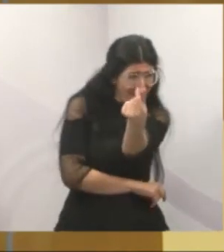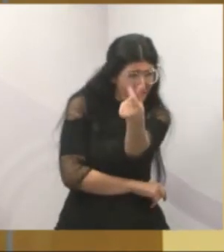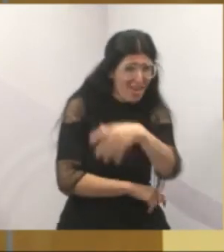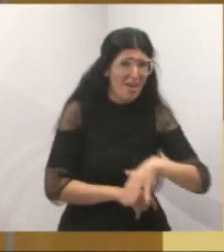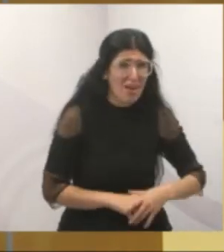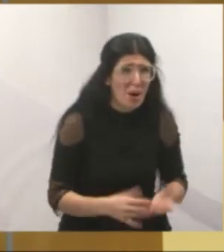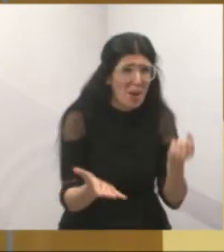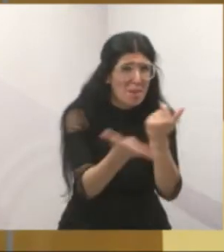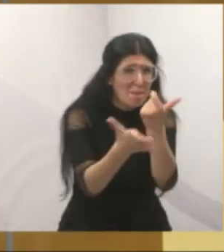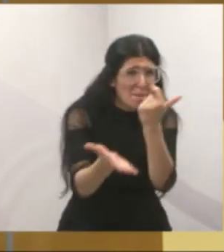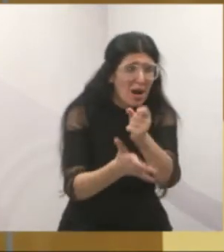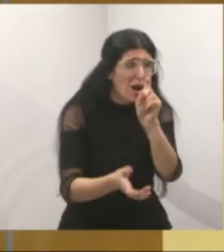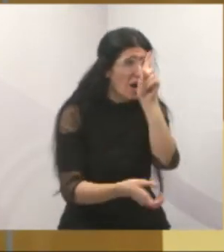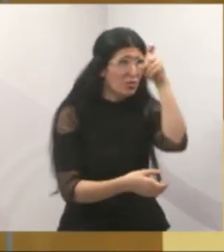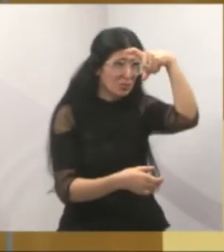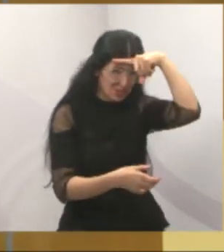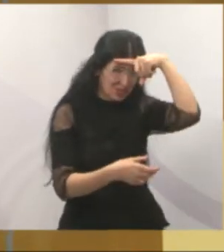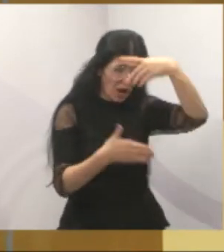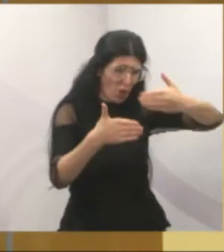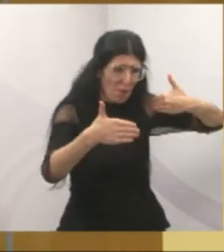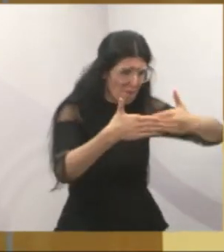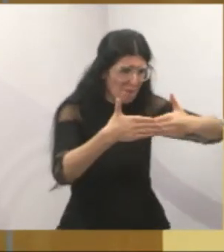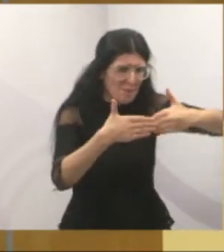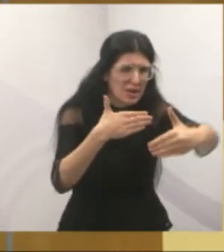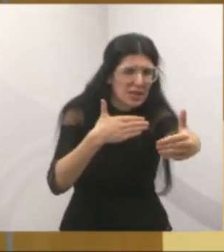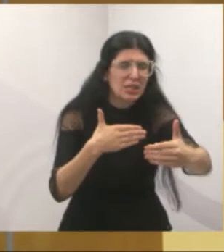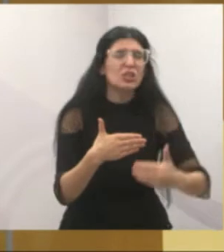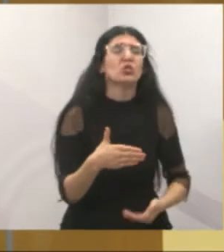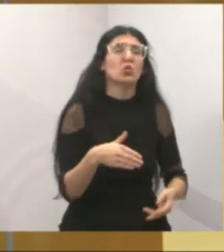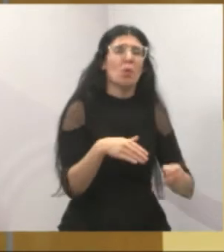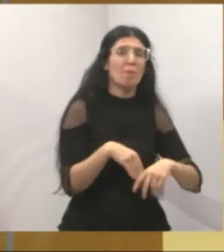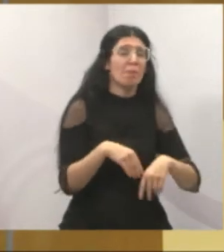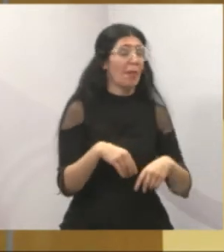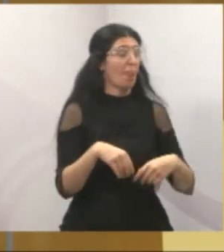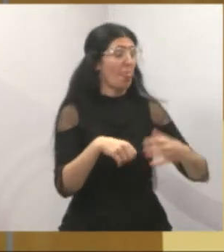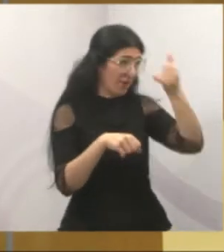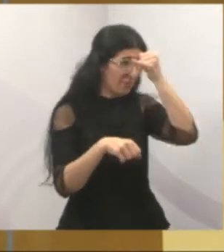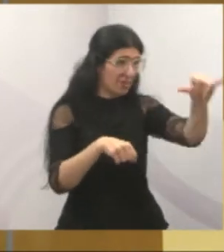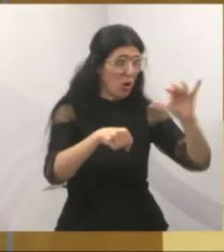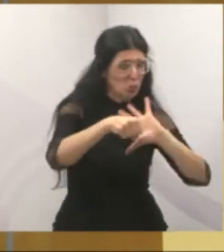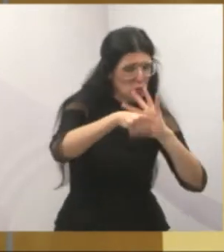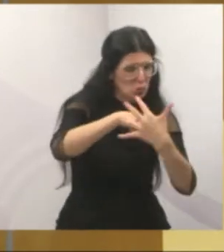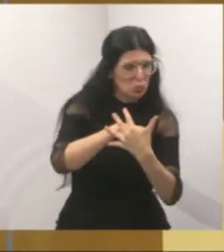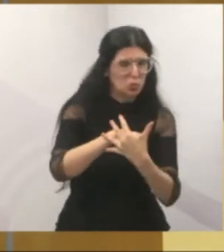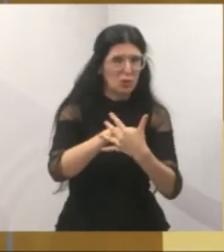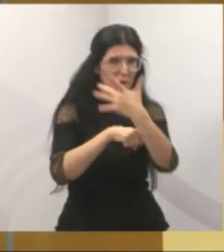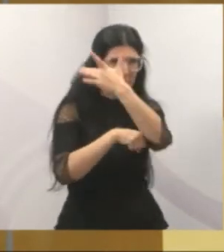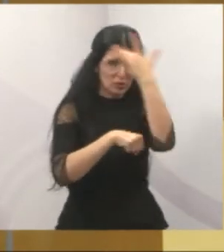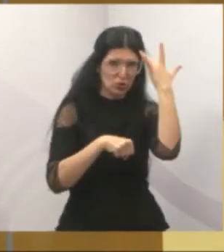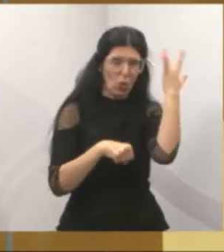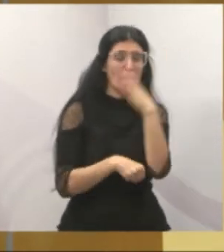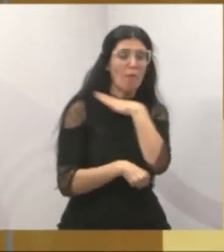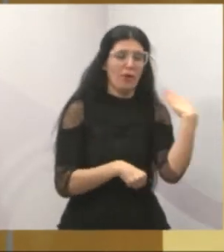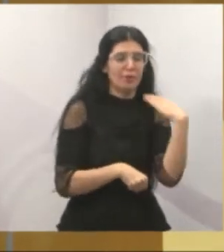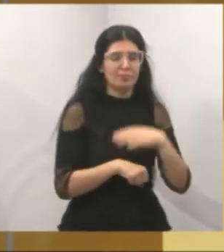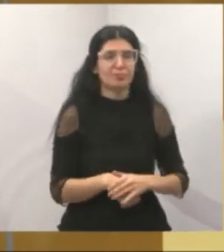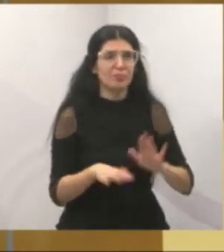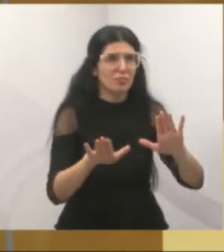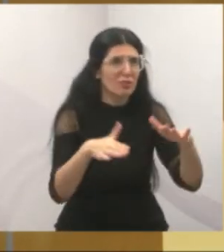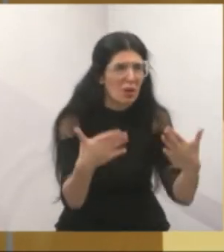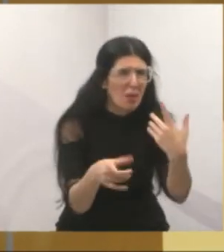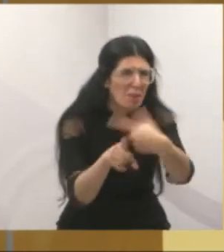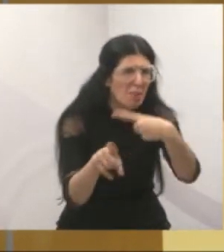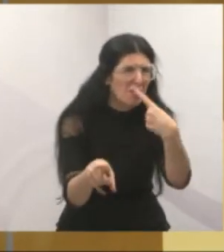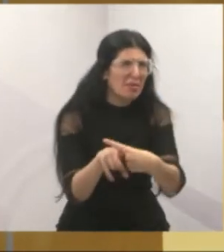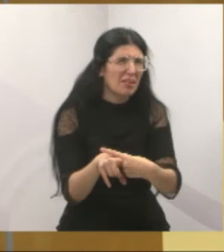e pagar um hospital de campanha, sendo que nem 20% da clínica da UPA Dr. Telmo está ocupado. Por